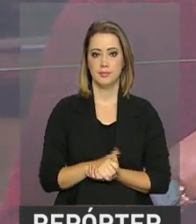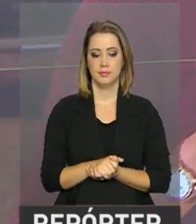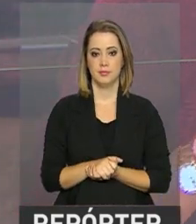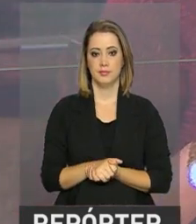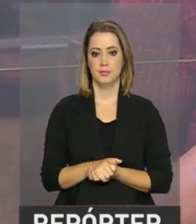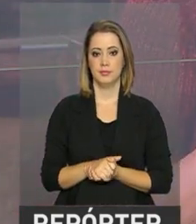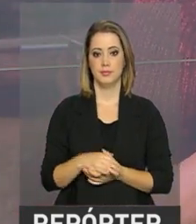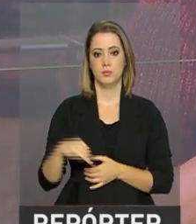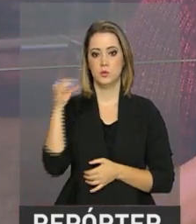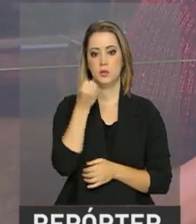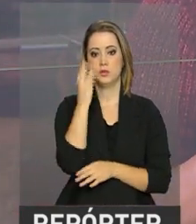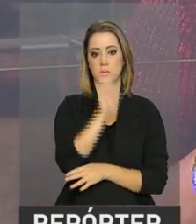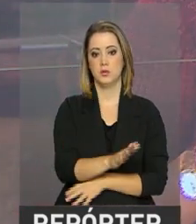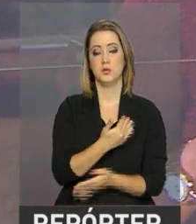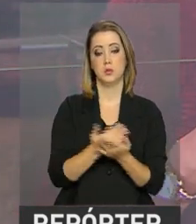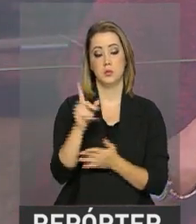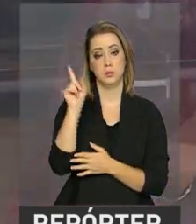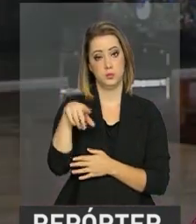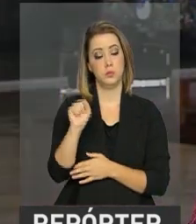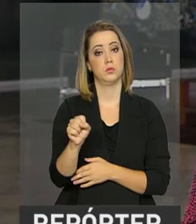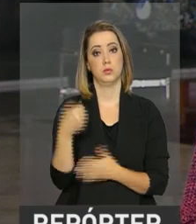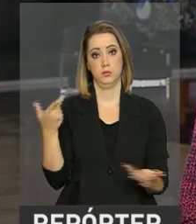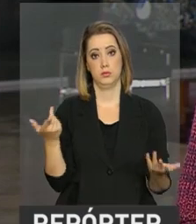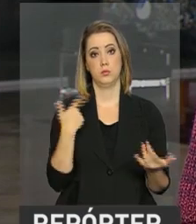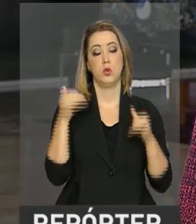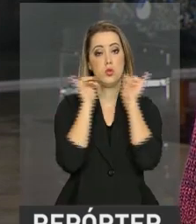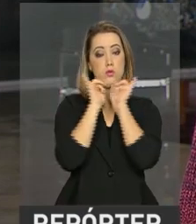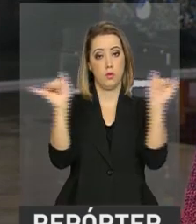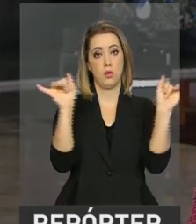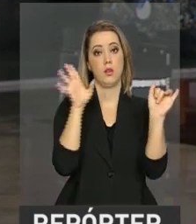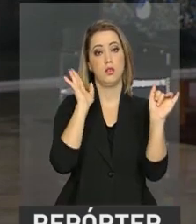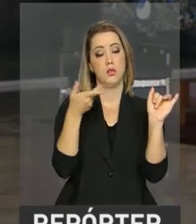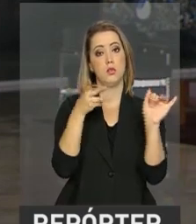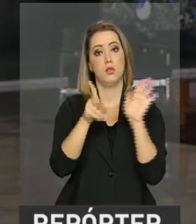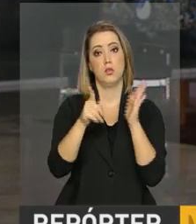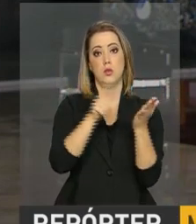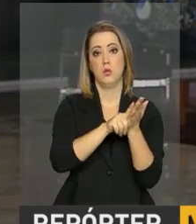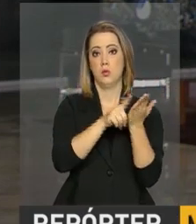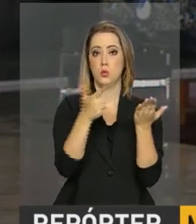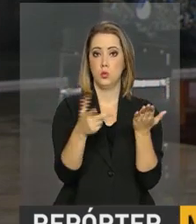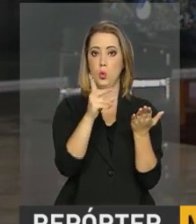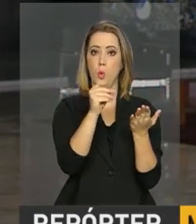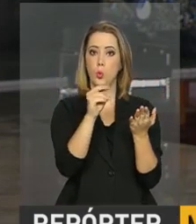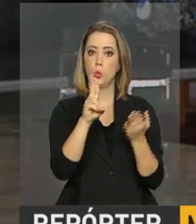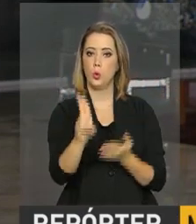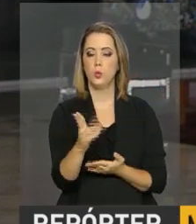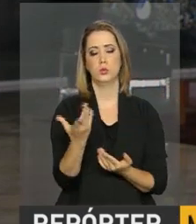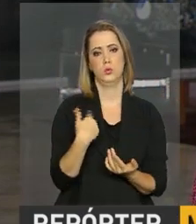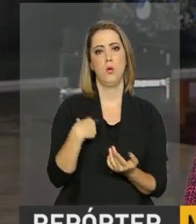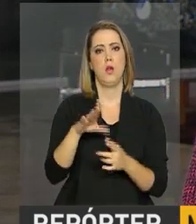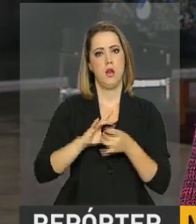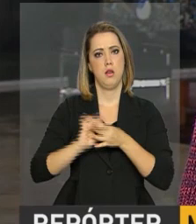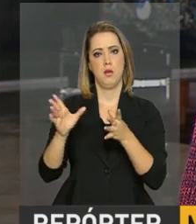Mara Boa tarde José luí É isso mesmo Olha foi divulgado agora a pouco no Diário Oficial da União o indulto de